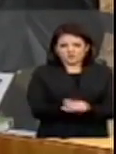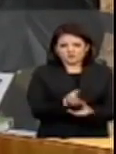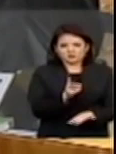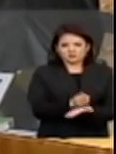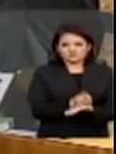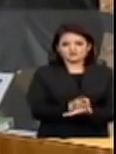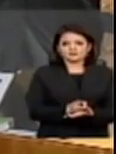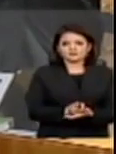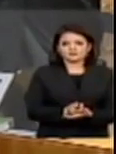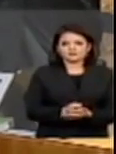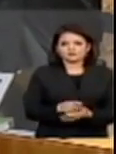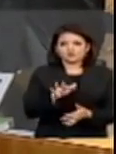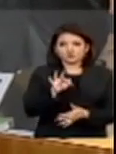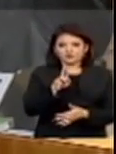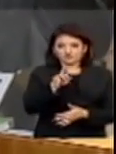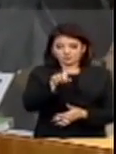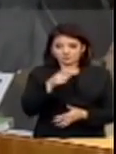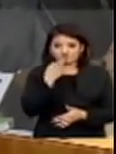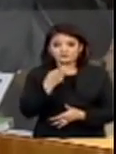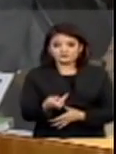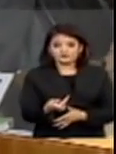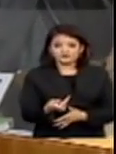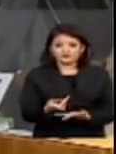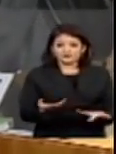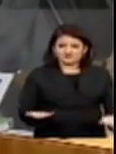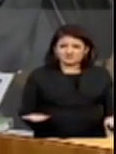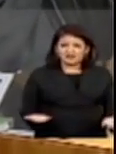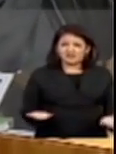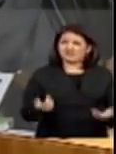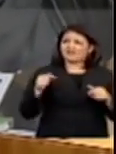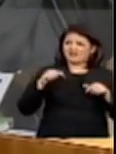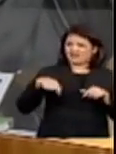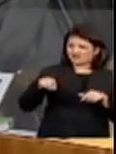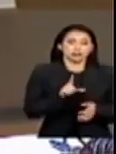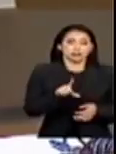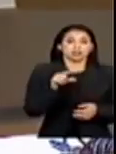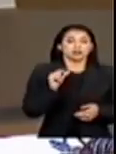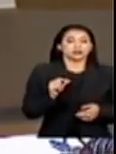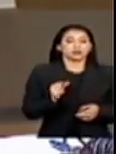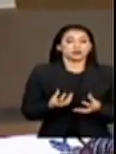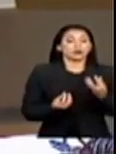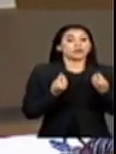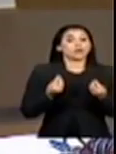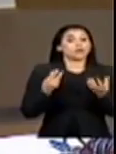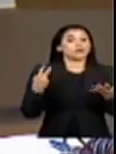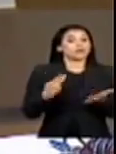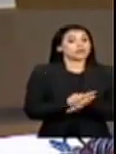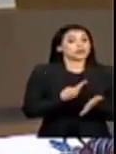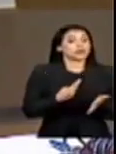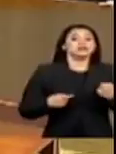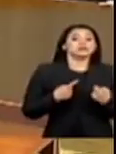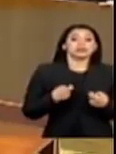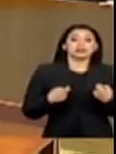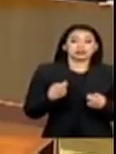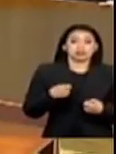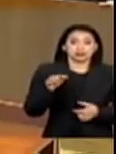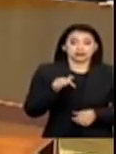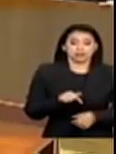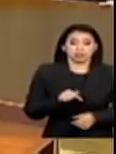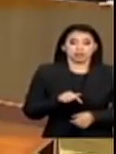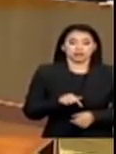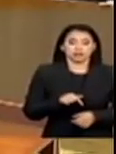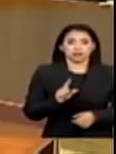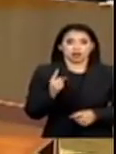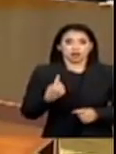pede anulação da sentença ao entender que ele deveria ter apresentado as alegações finais após o dela todo o processo em um julgamento